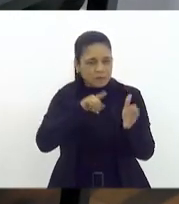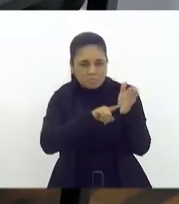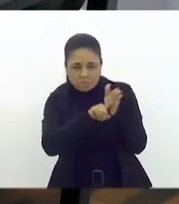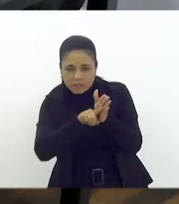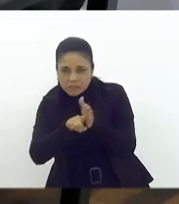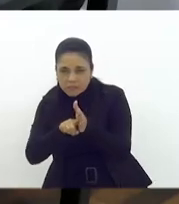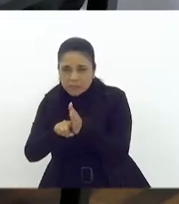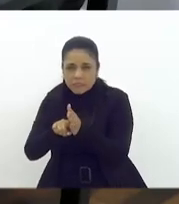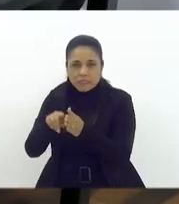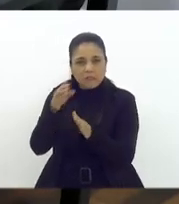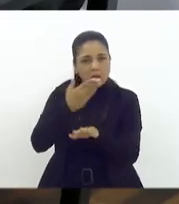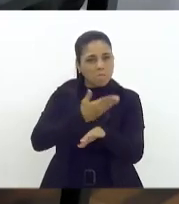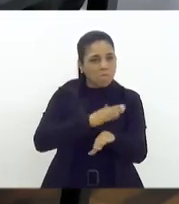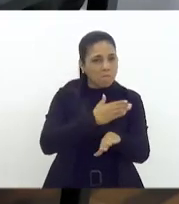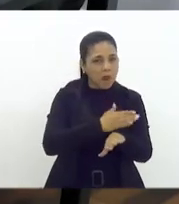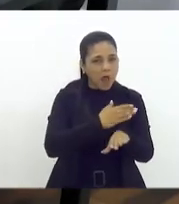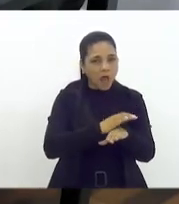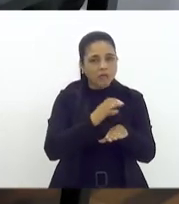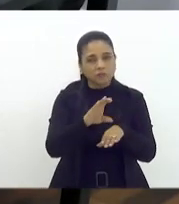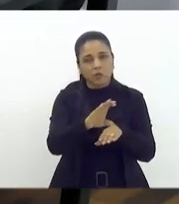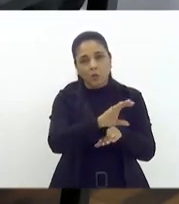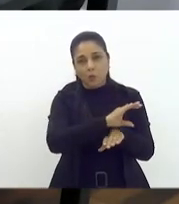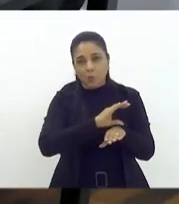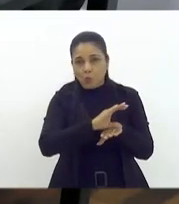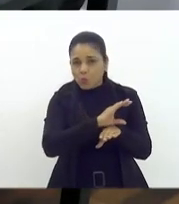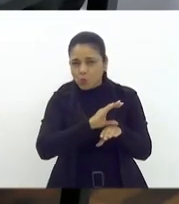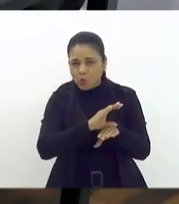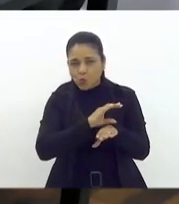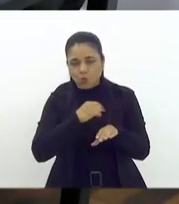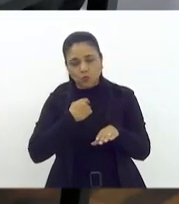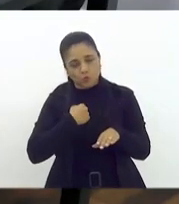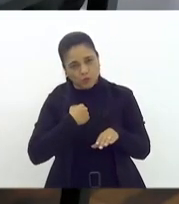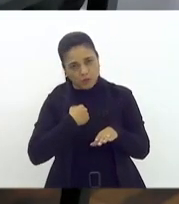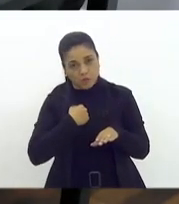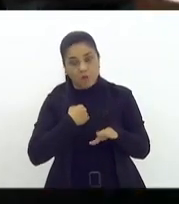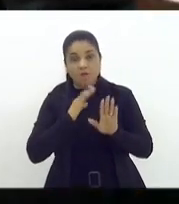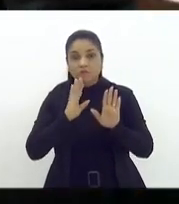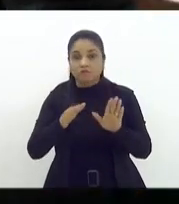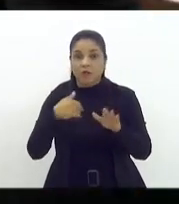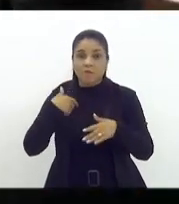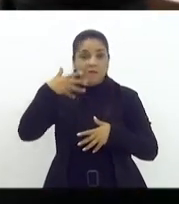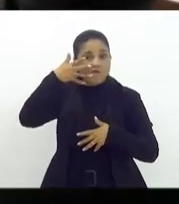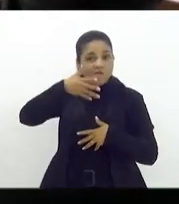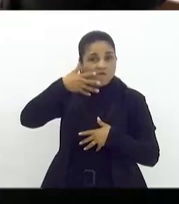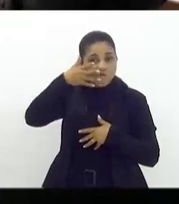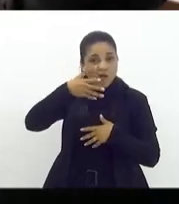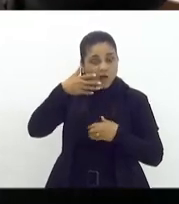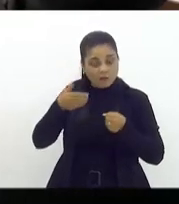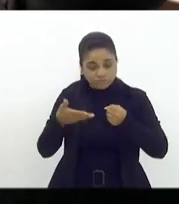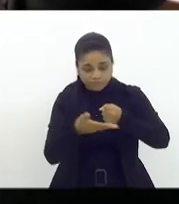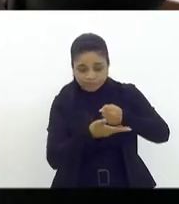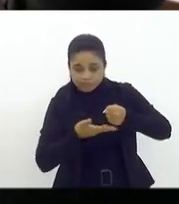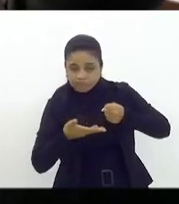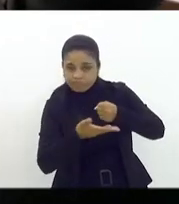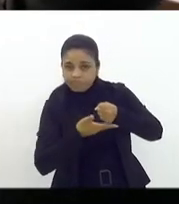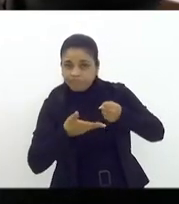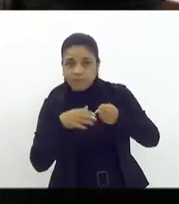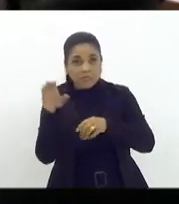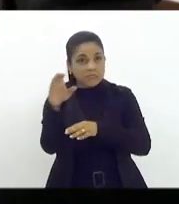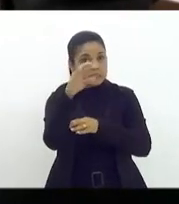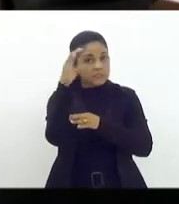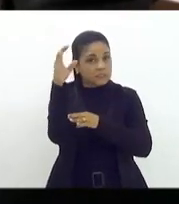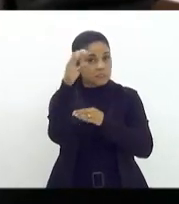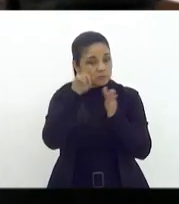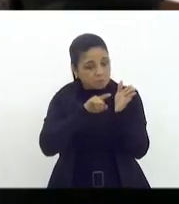também de prática de curso que eu tenho dado a minha fala parte de fundamento sólido científicos